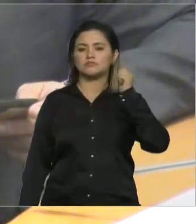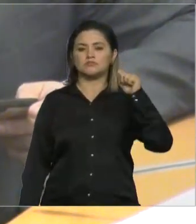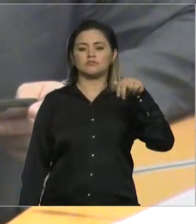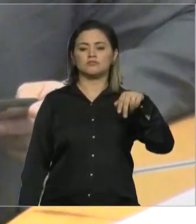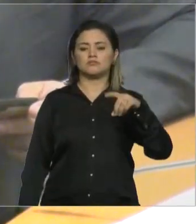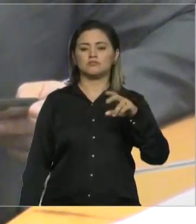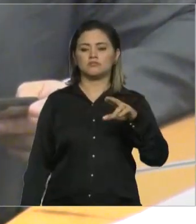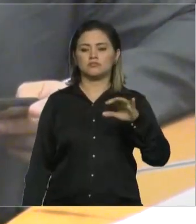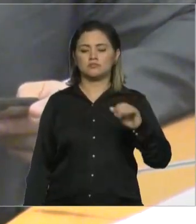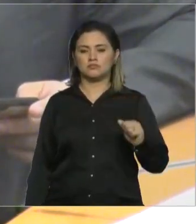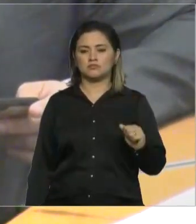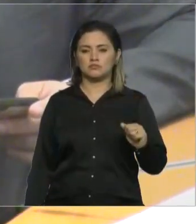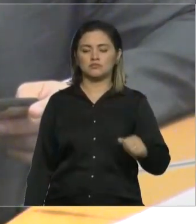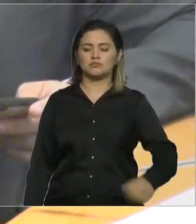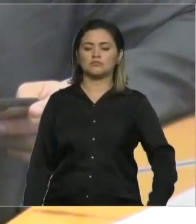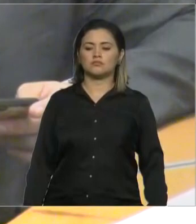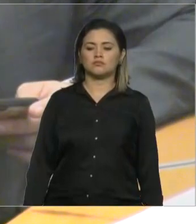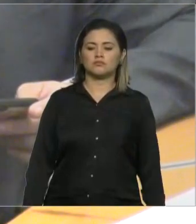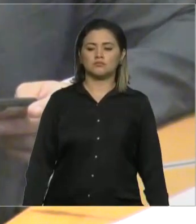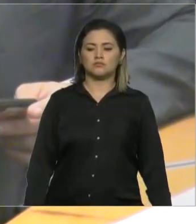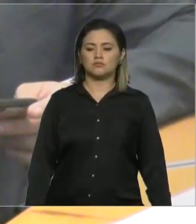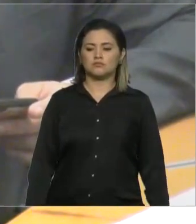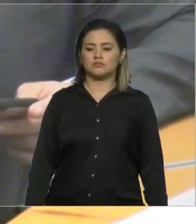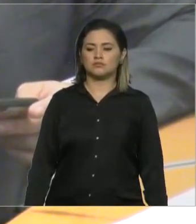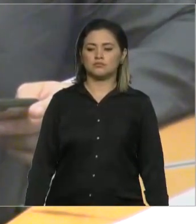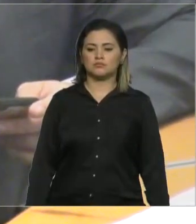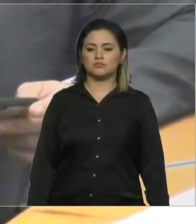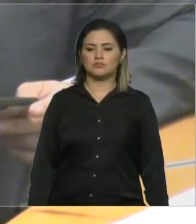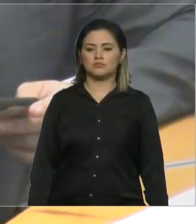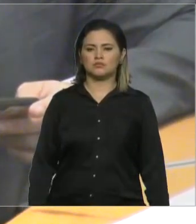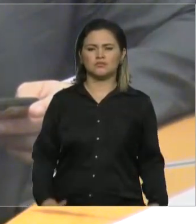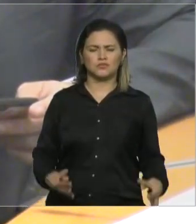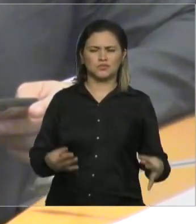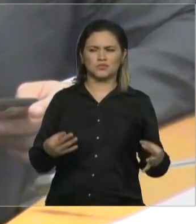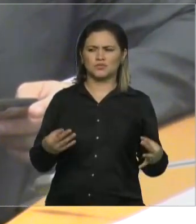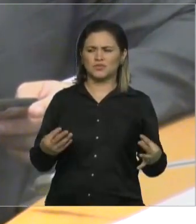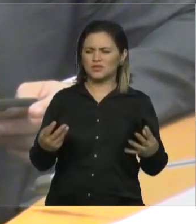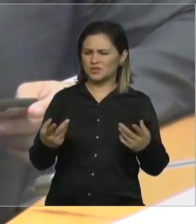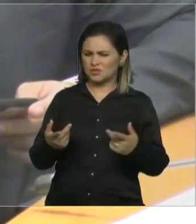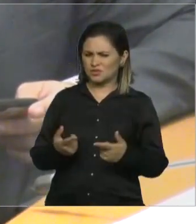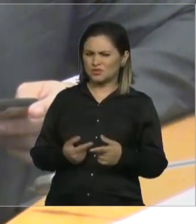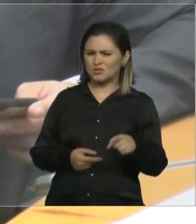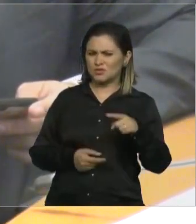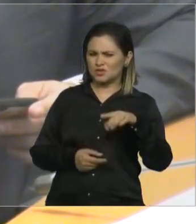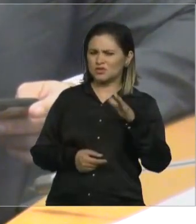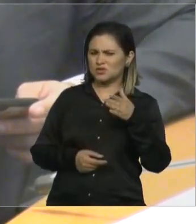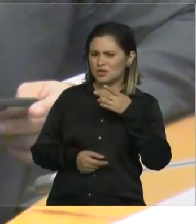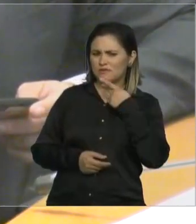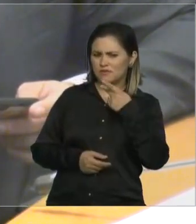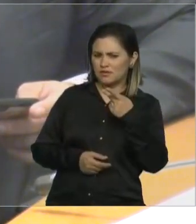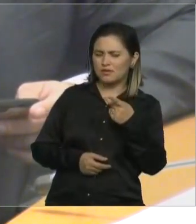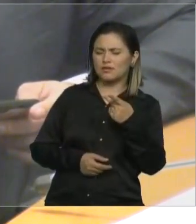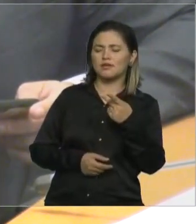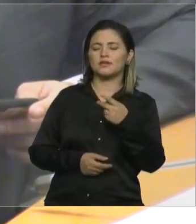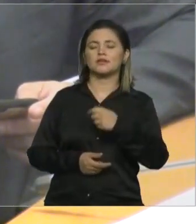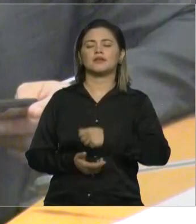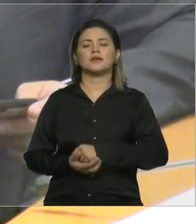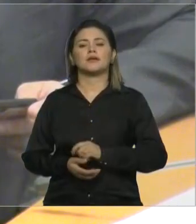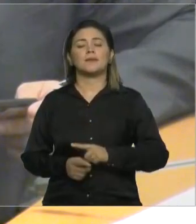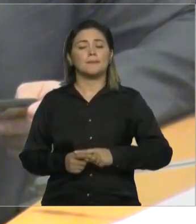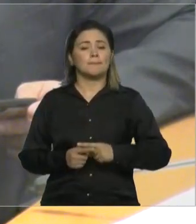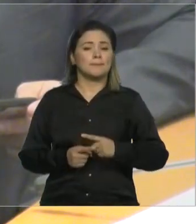parece ser redundante, porque quase todos já falaram e os que não falaram querem falar, é dizer